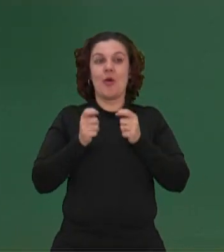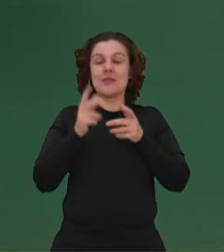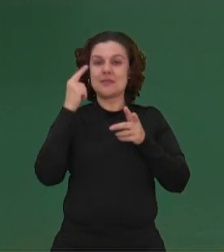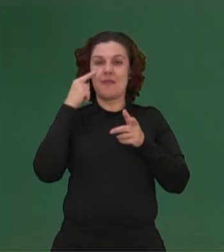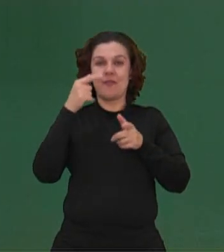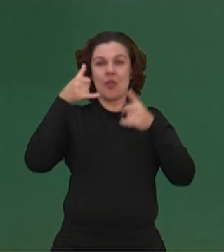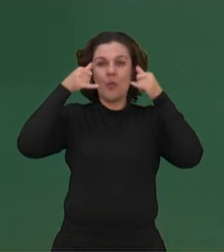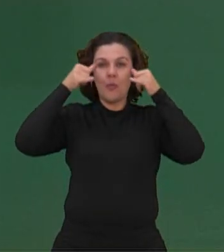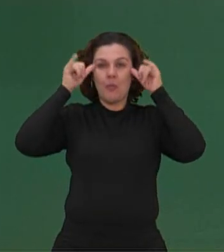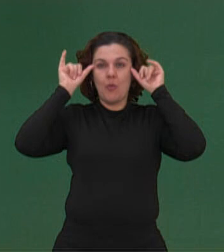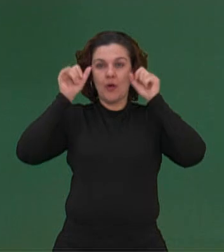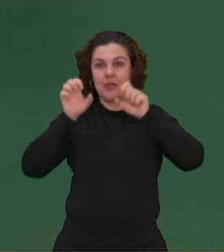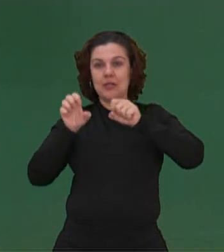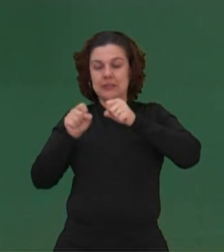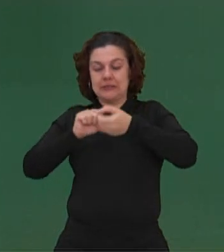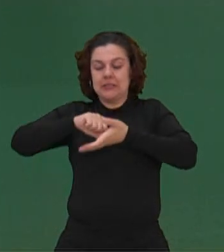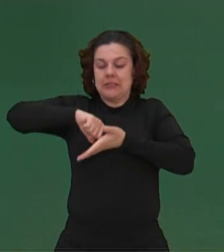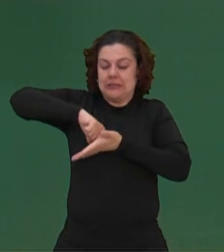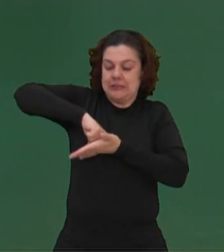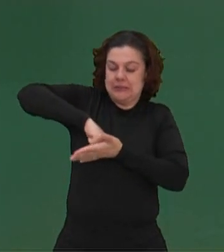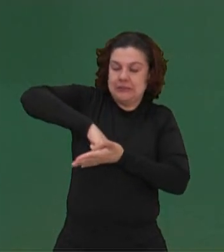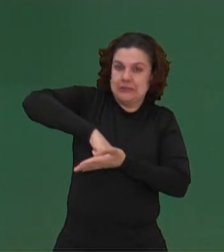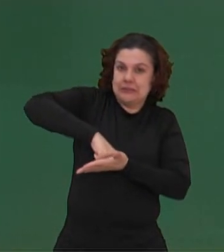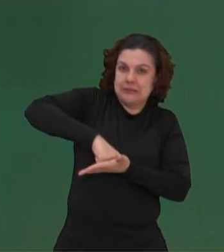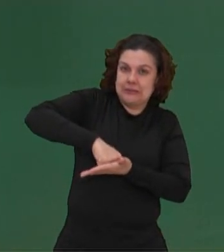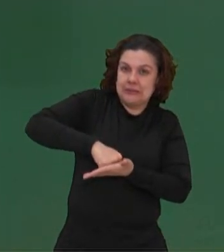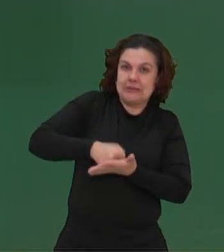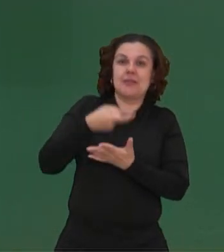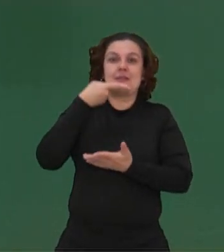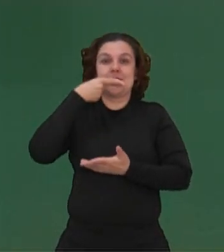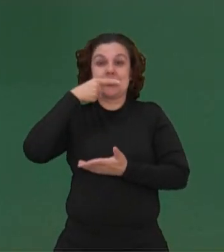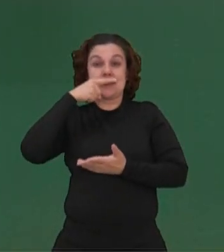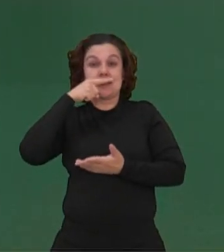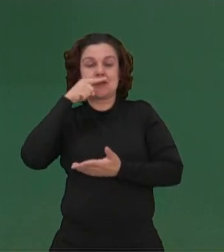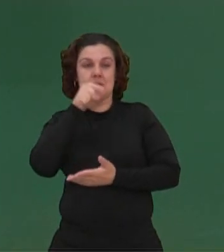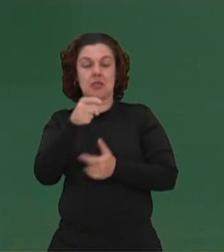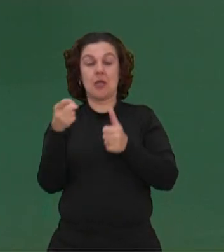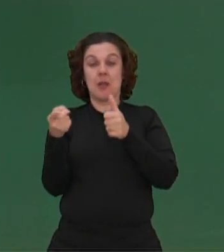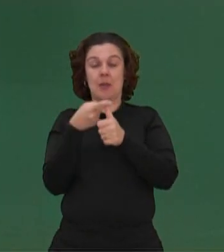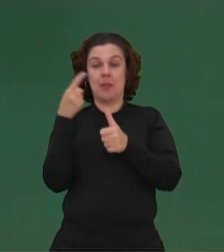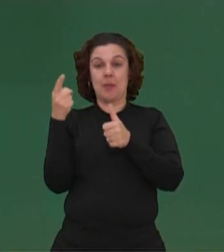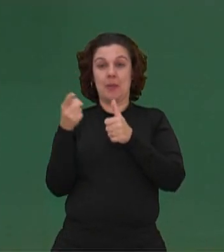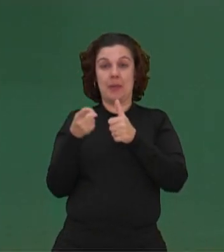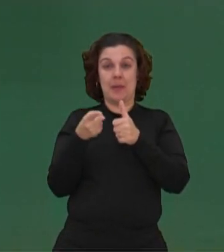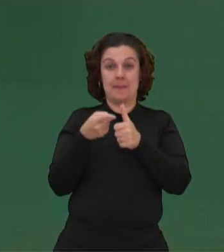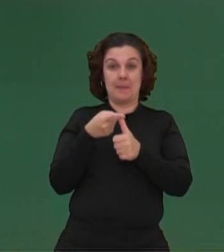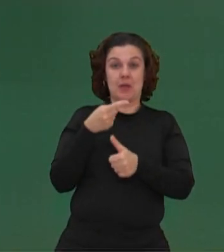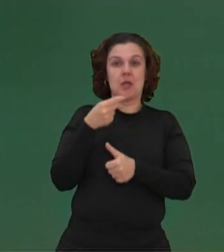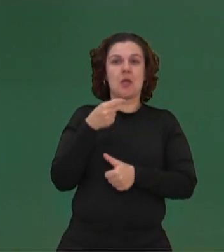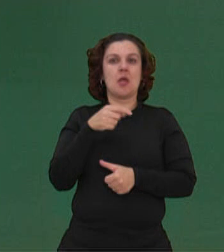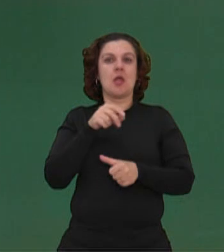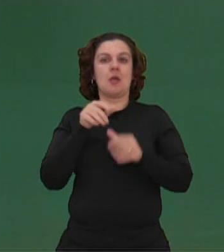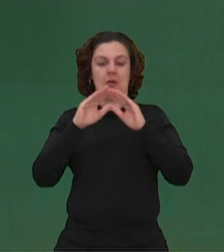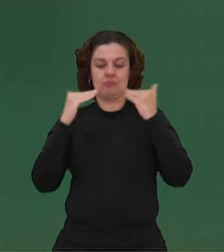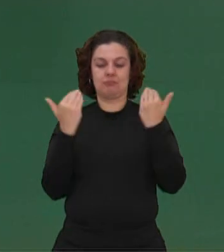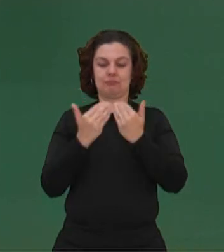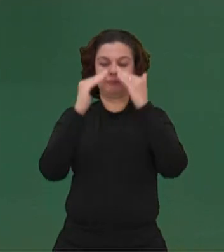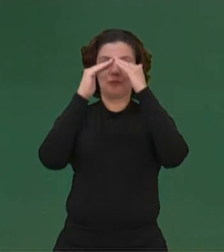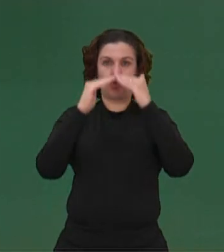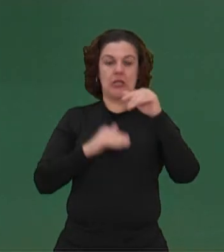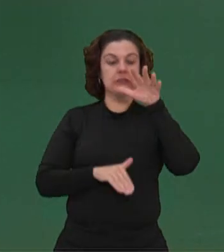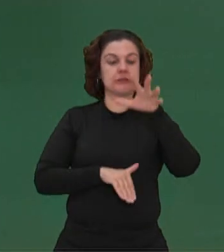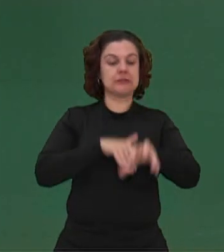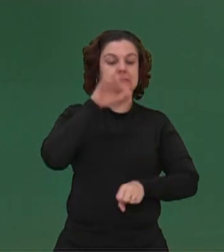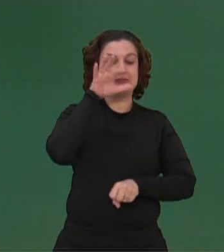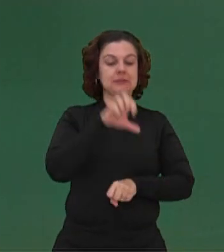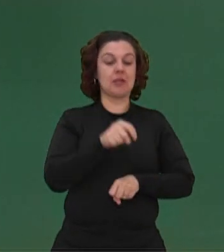para girar a moenda. A primeira opção portuguesa para colonizar e explorar a colônia foi